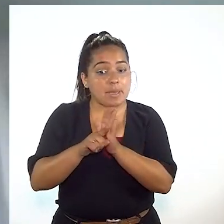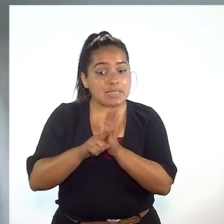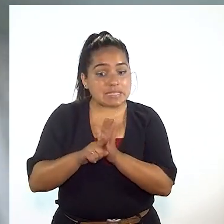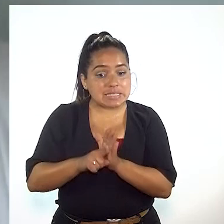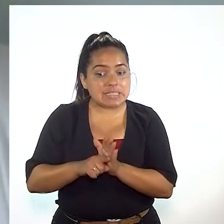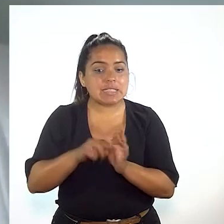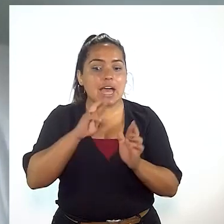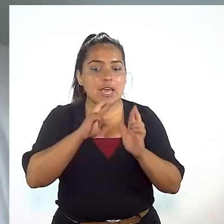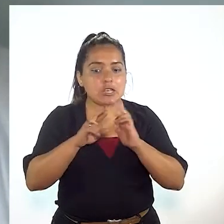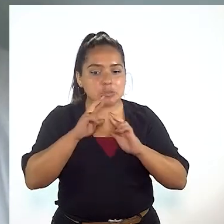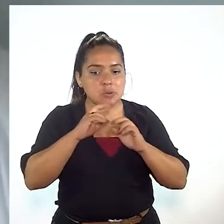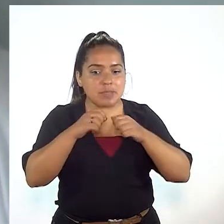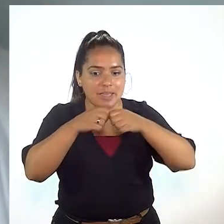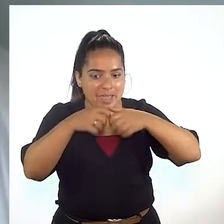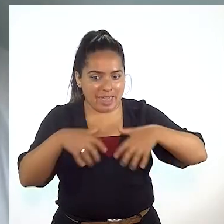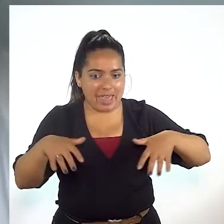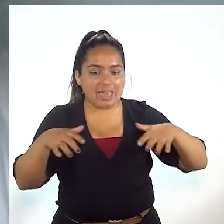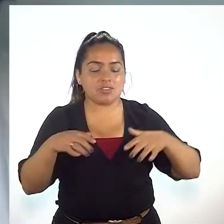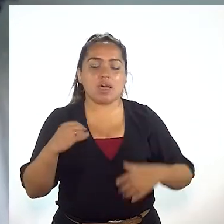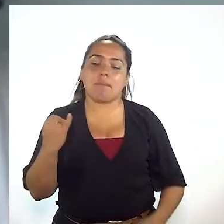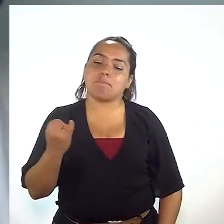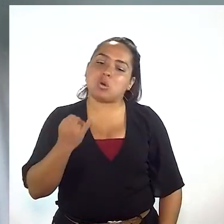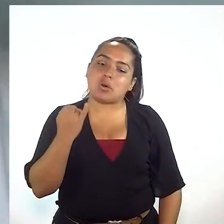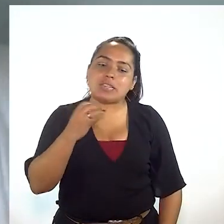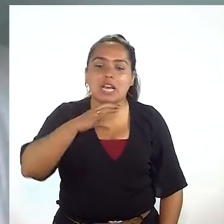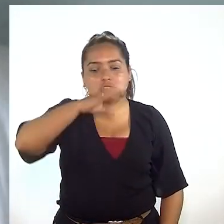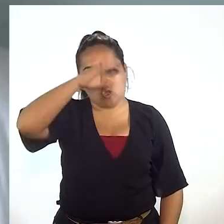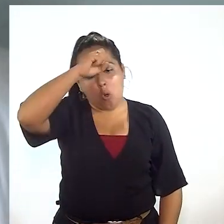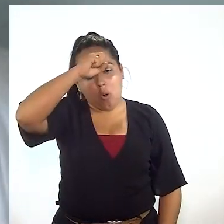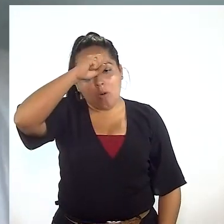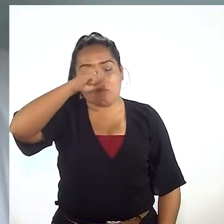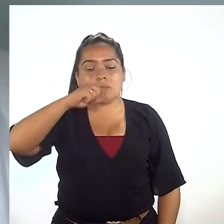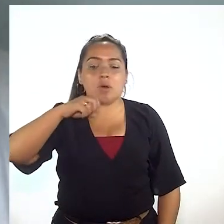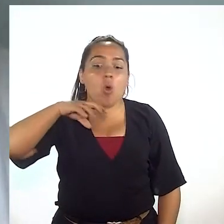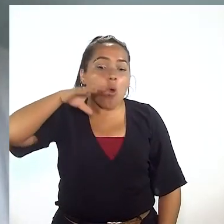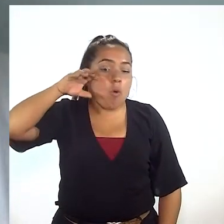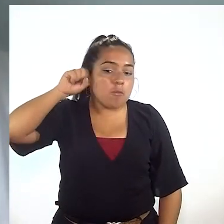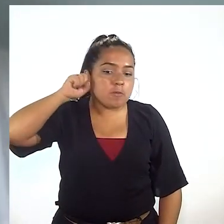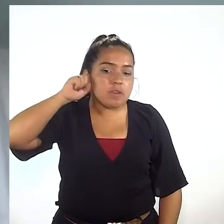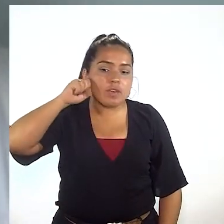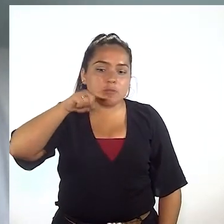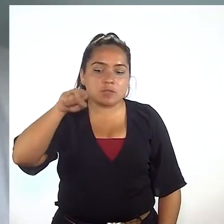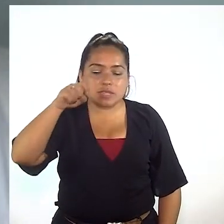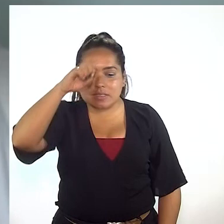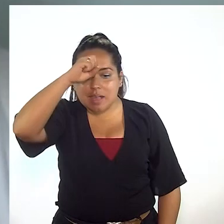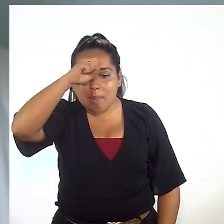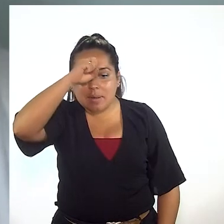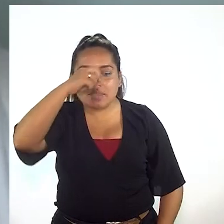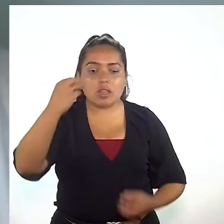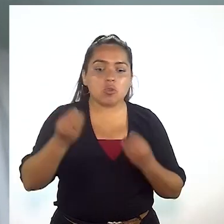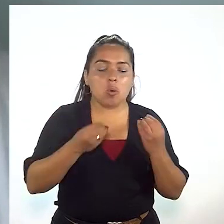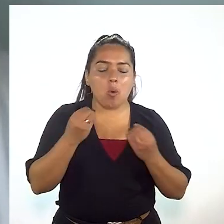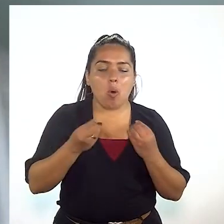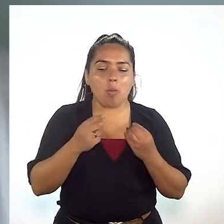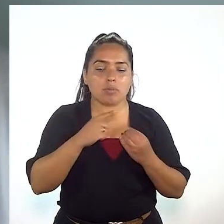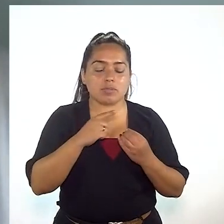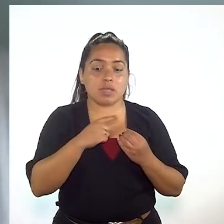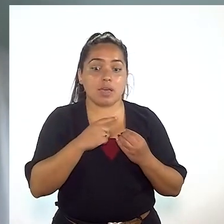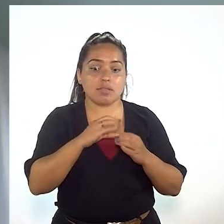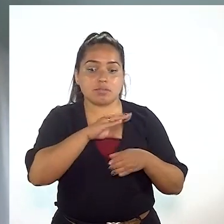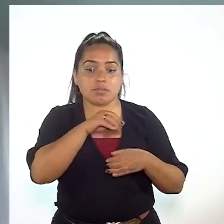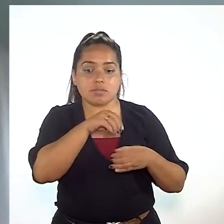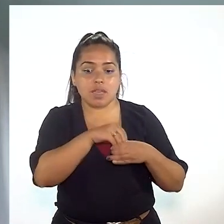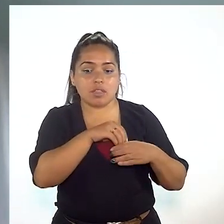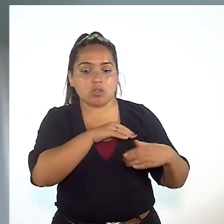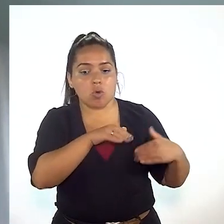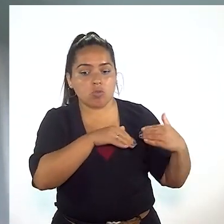Então, reforçando também, não deixem de responder a nossa pesquisa sobre rede. Para a gente é muito importante ouvir vocês e